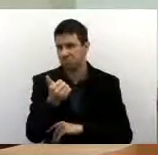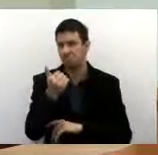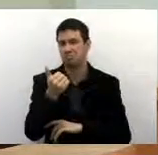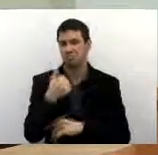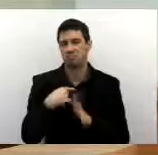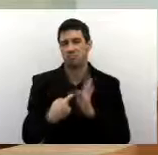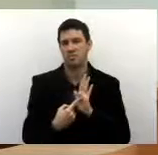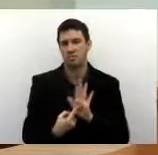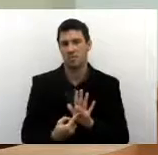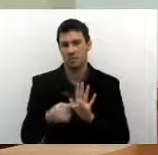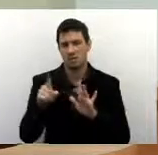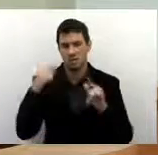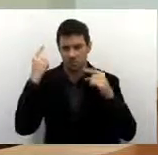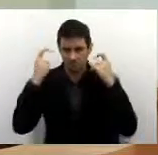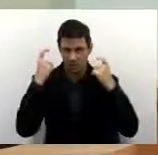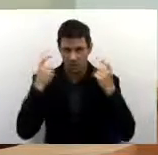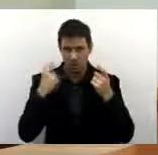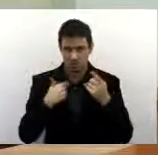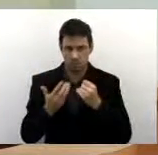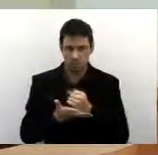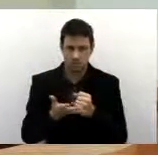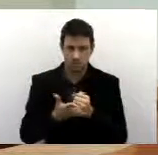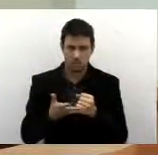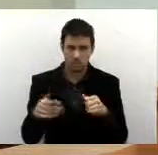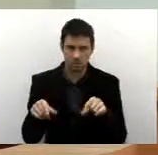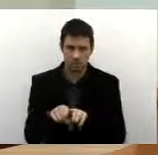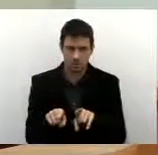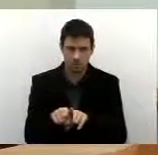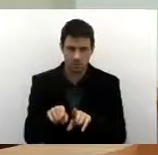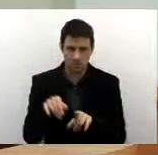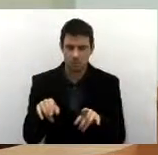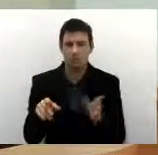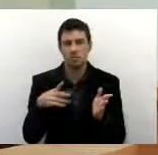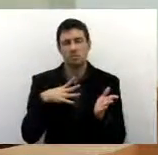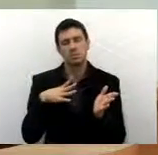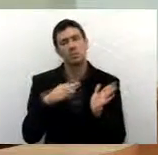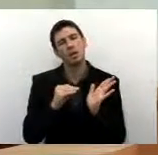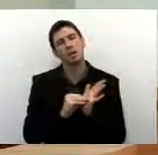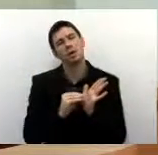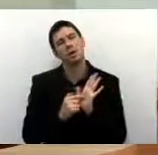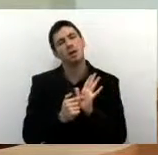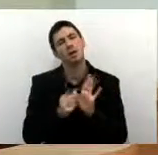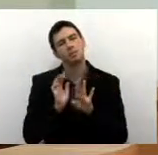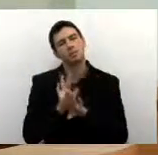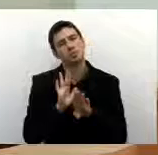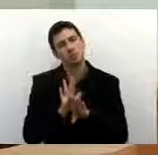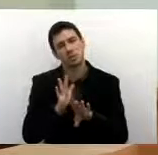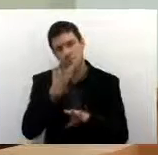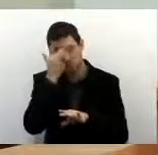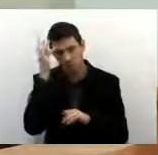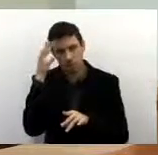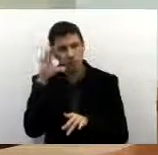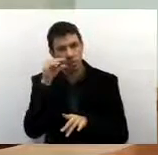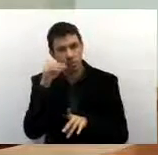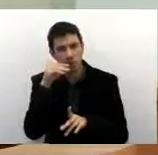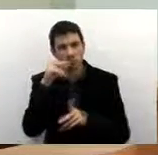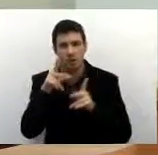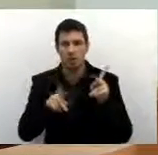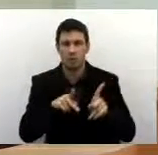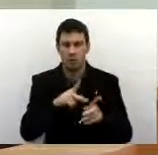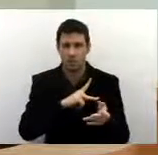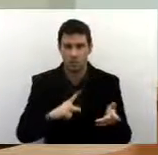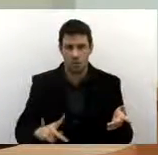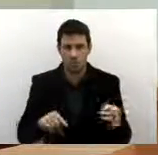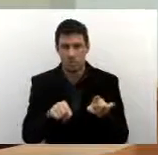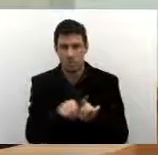realmente a preocupação básica e basilar do administrador público e do funcionário público, que é as